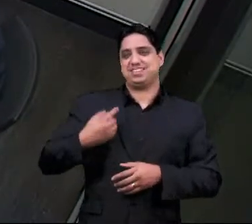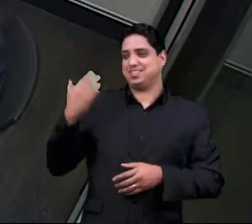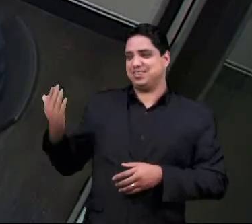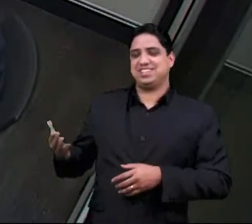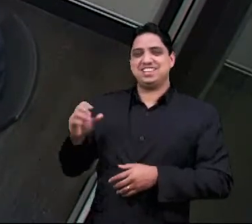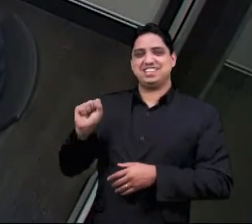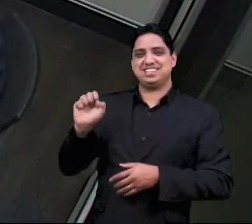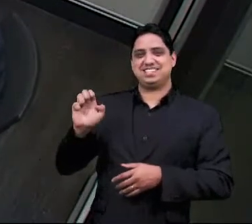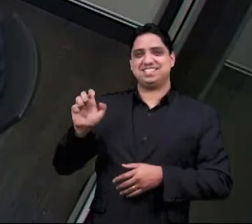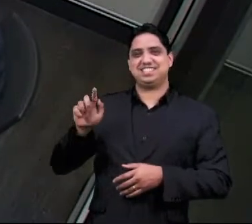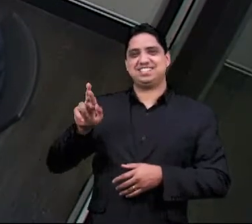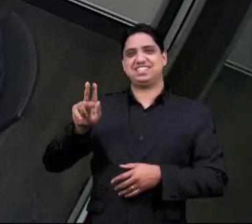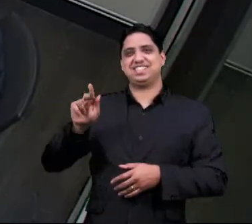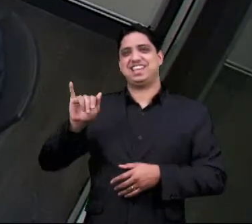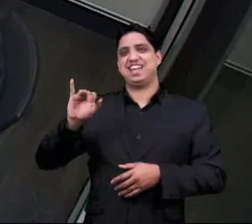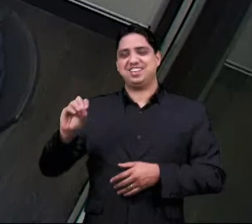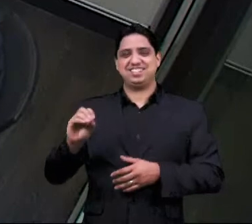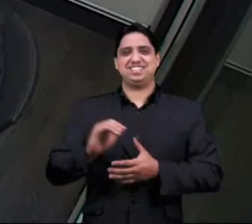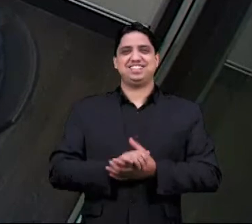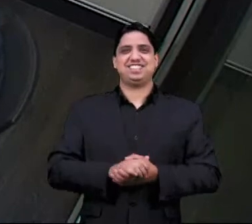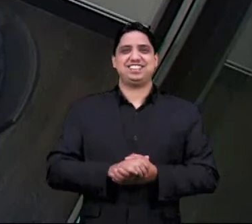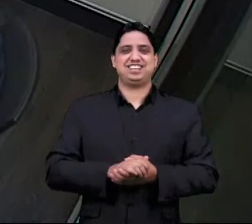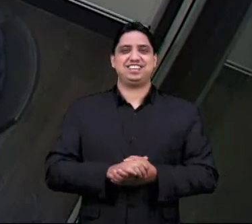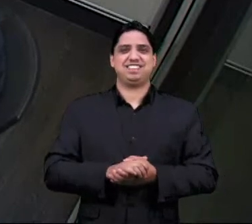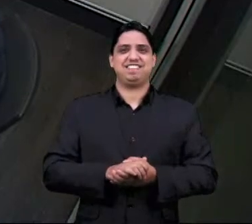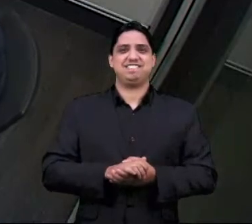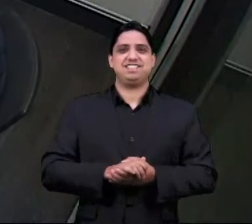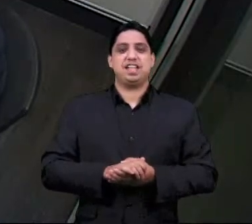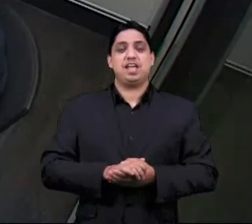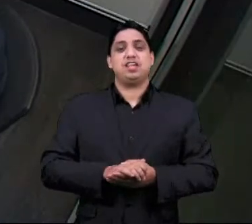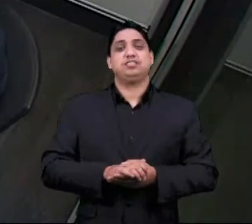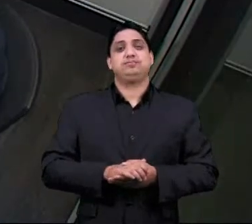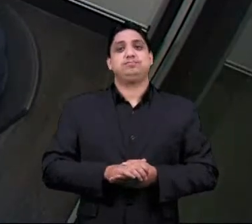Eu vou ficar aqui com o Sérgio. Sérgio é ótimo. Então,